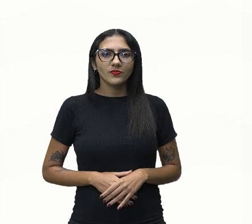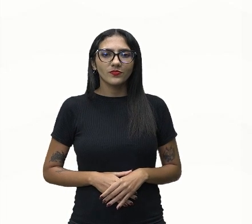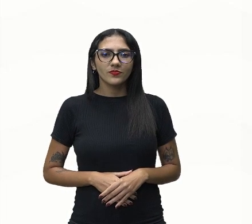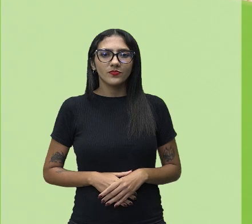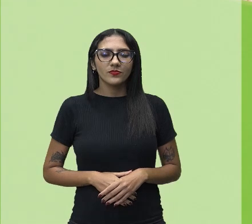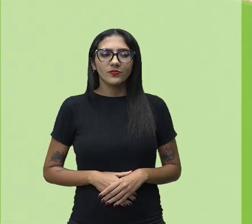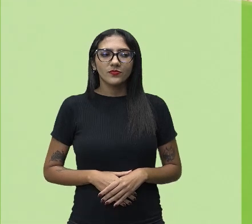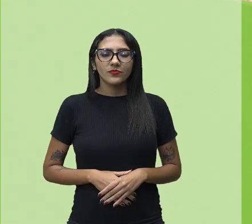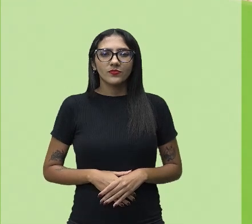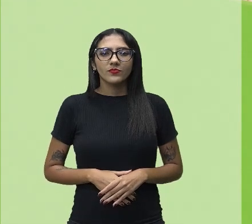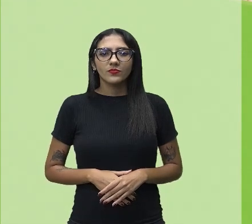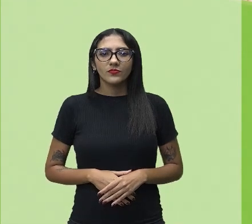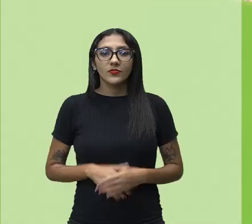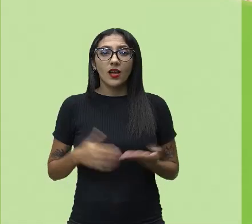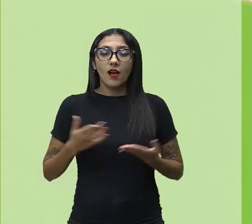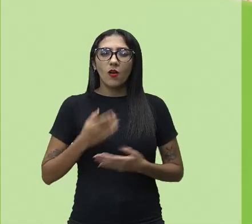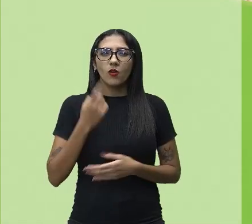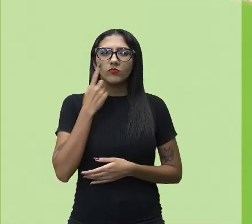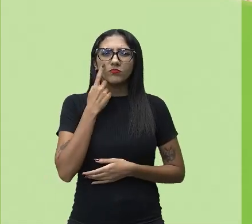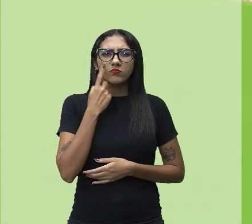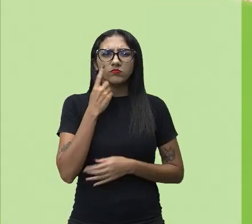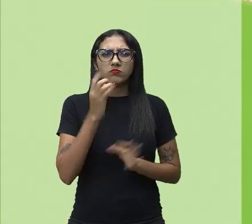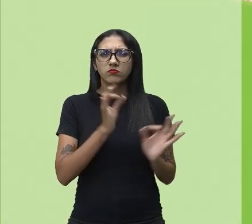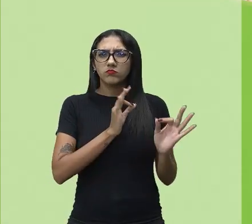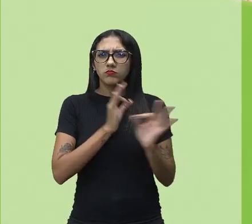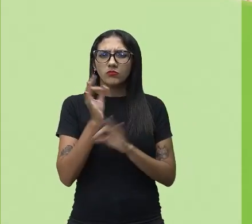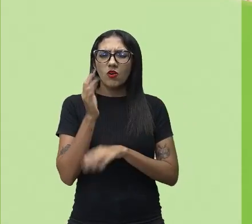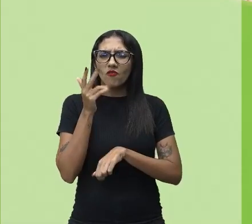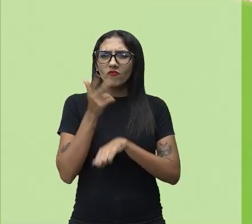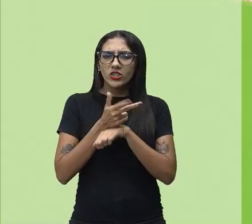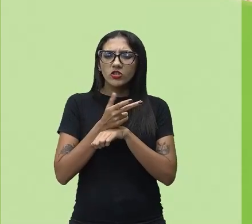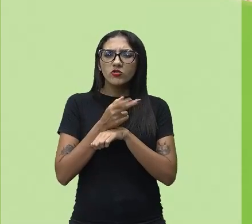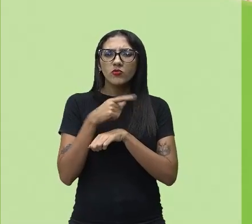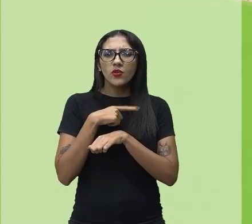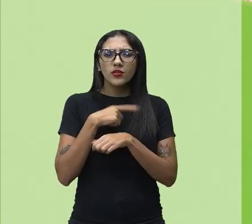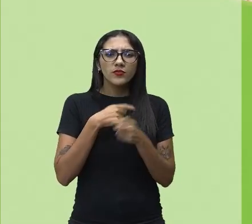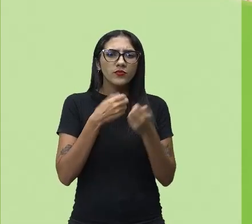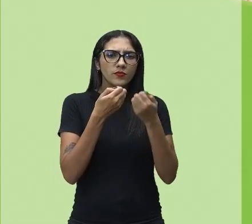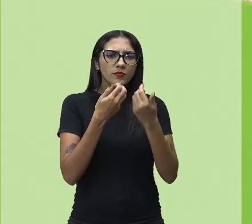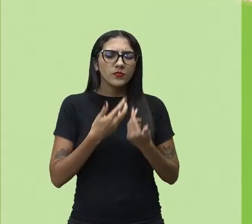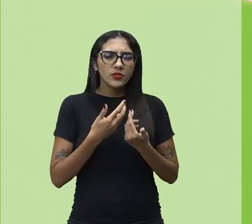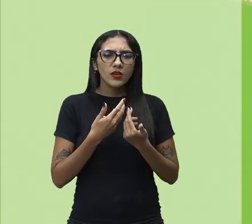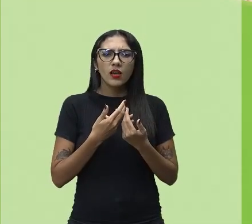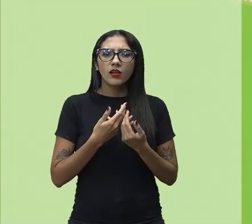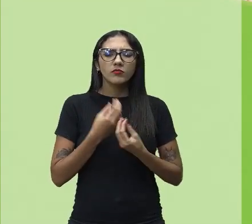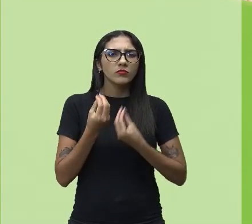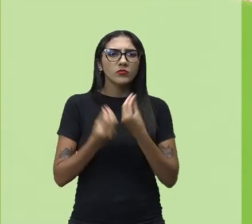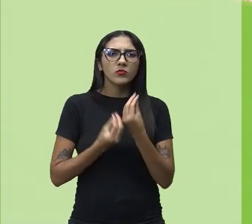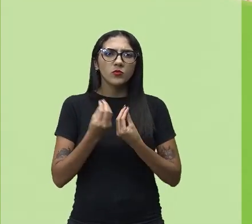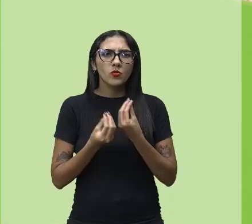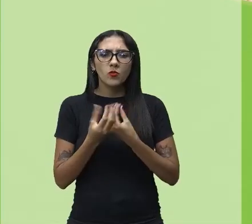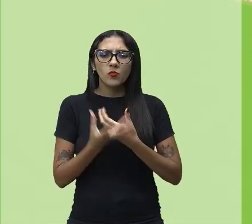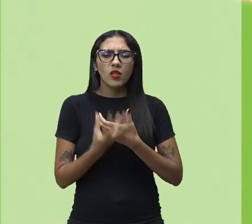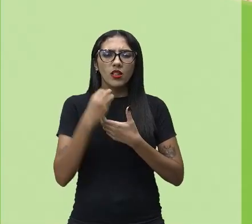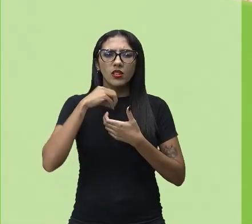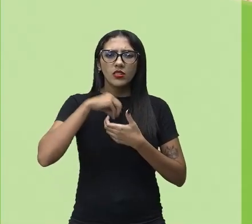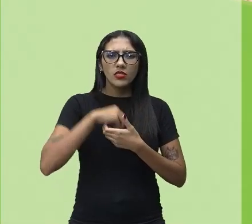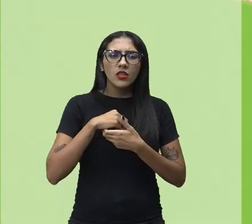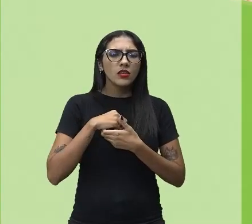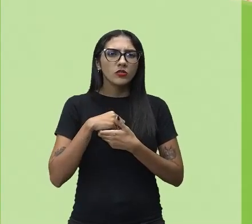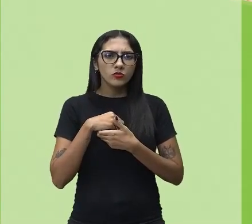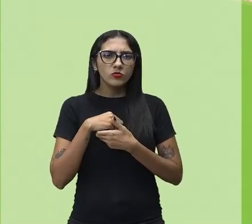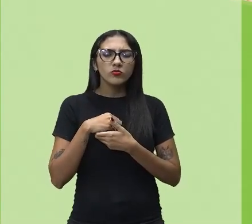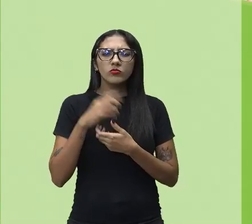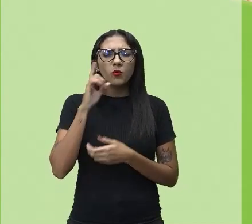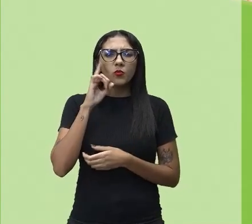observar agora um vídeo que fala pra gente, sobre essas reações que acontecem no nosso corpo, no nosso dia a